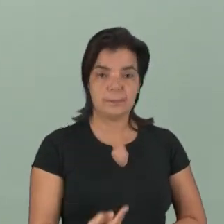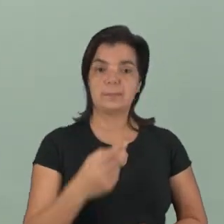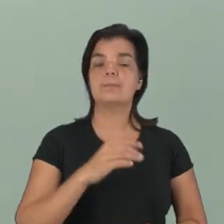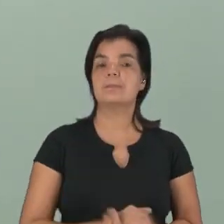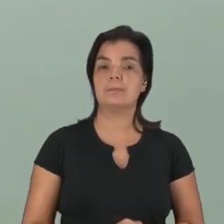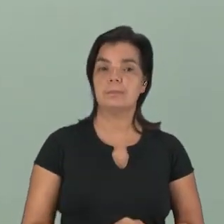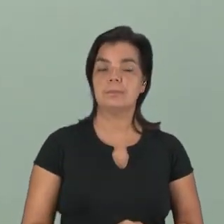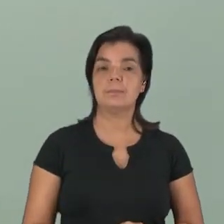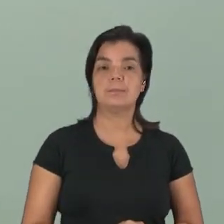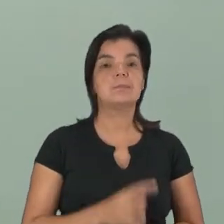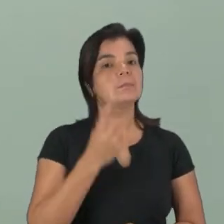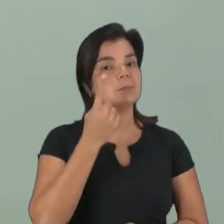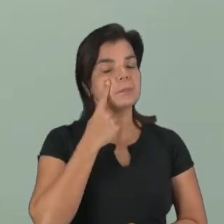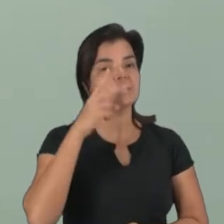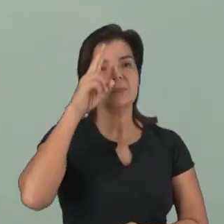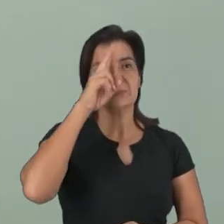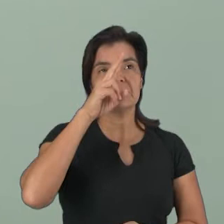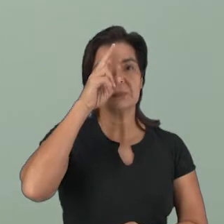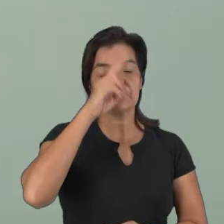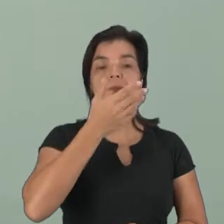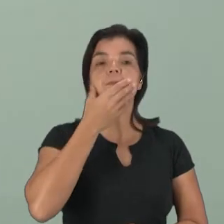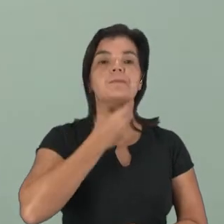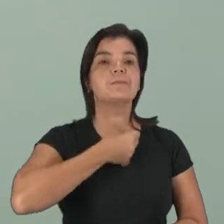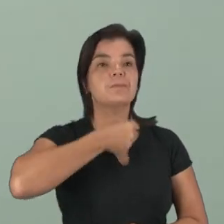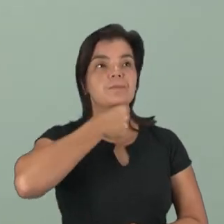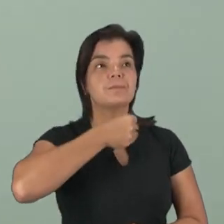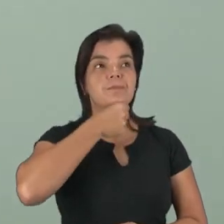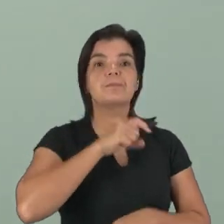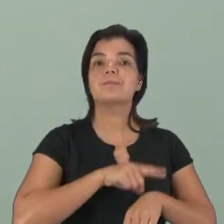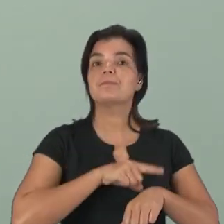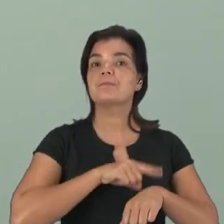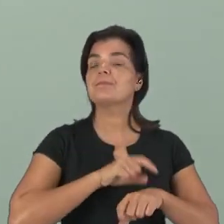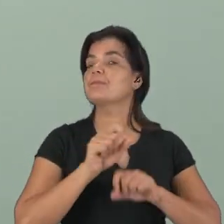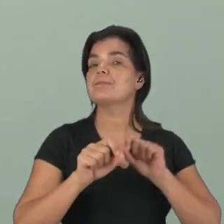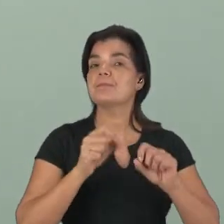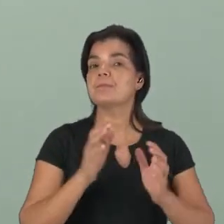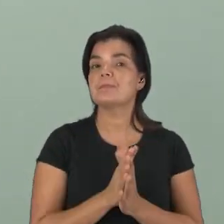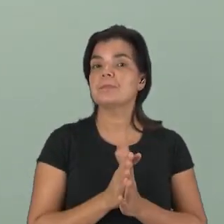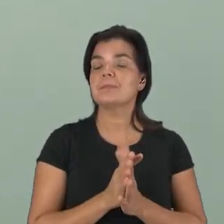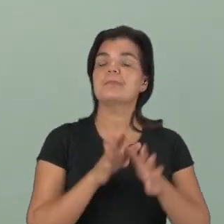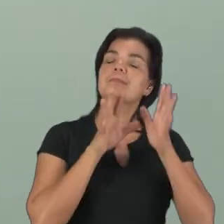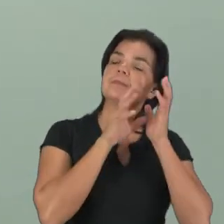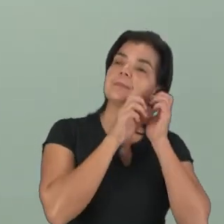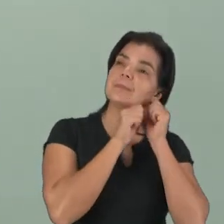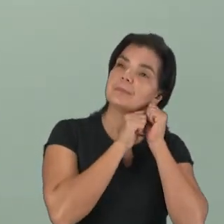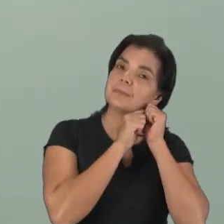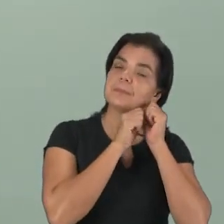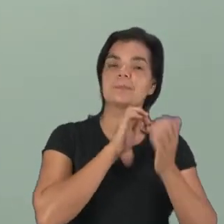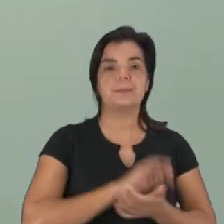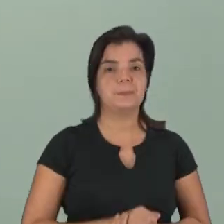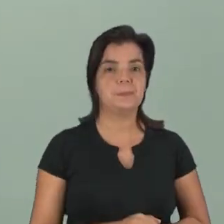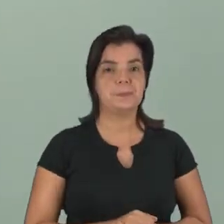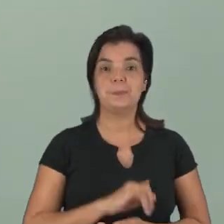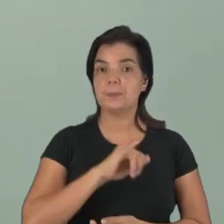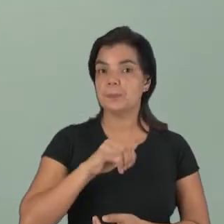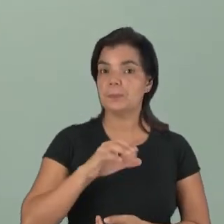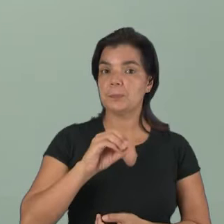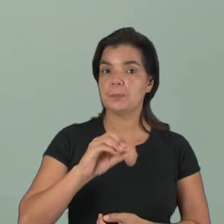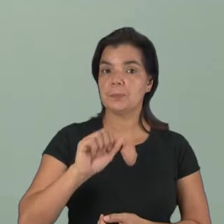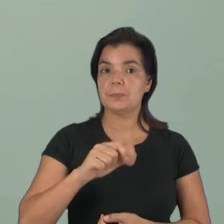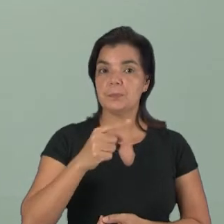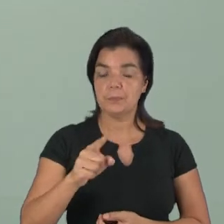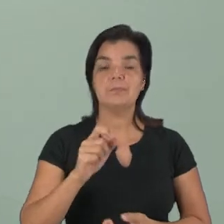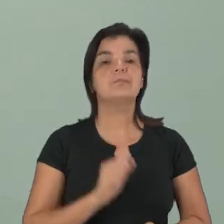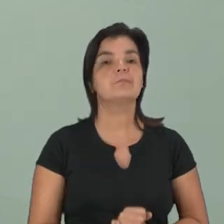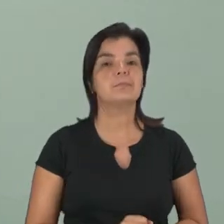depois que ouviu bastante história do avô chegou a hora de João dormir e João